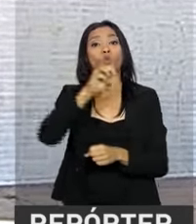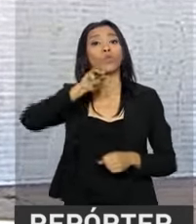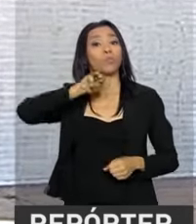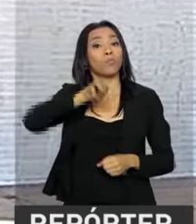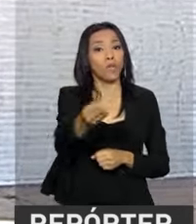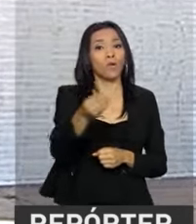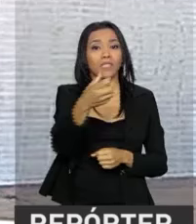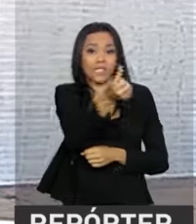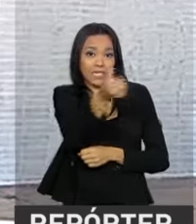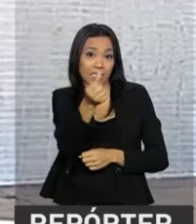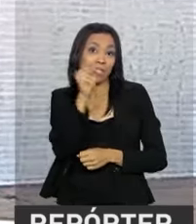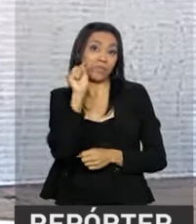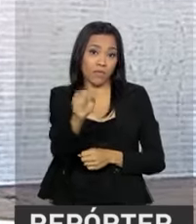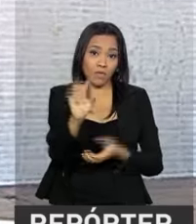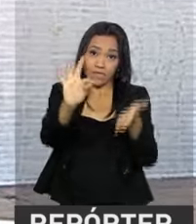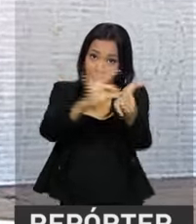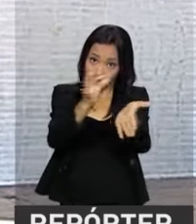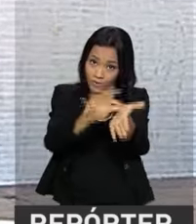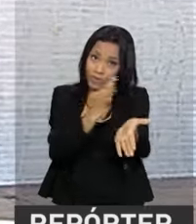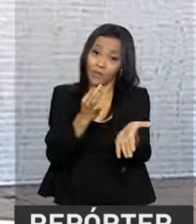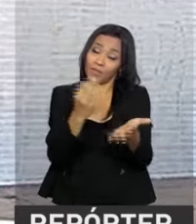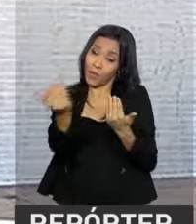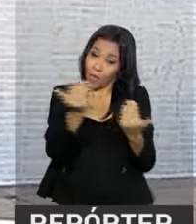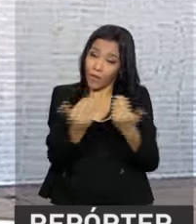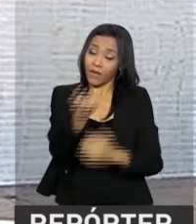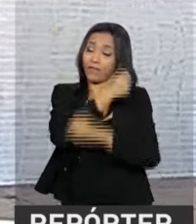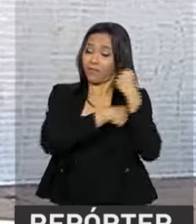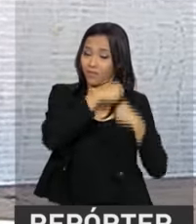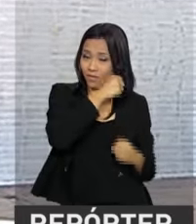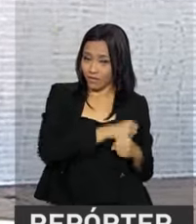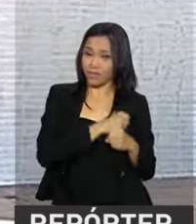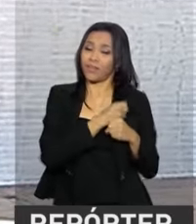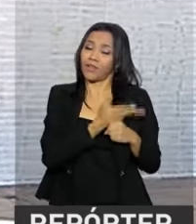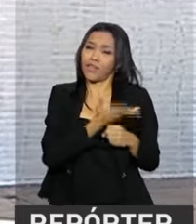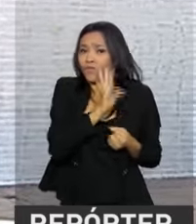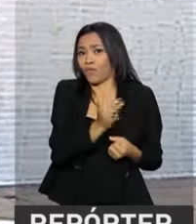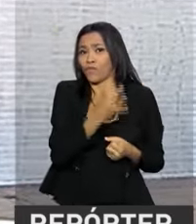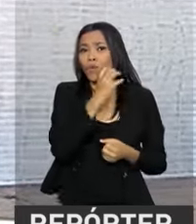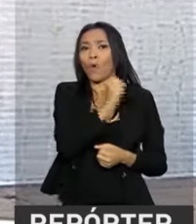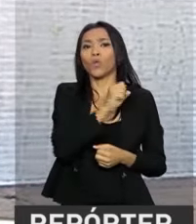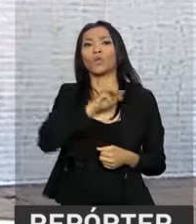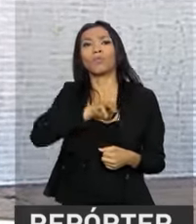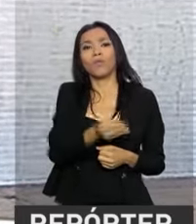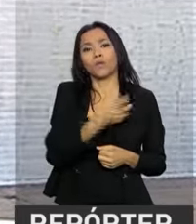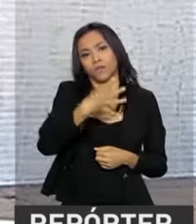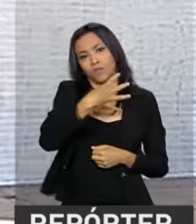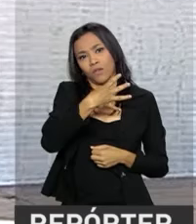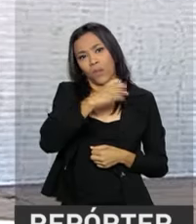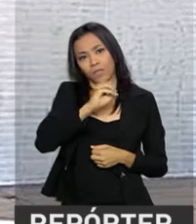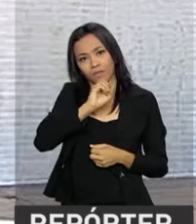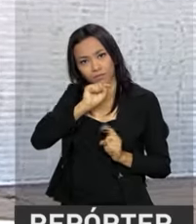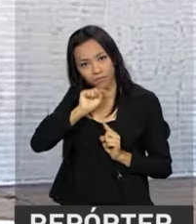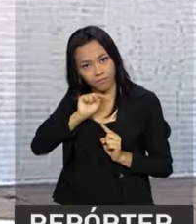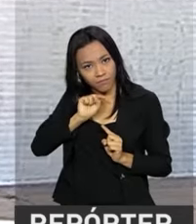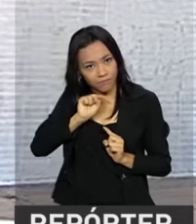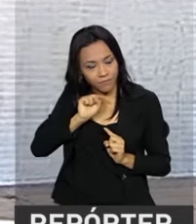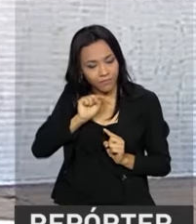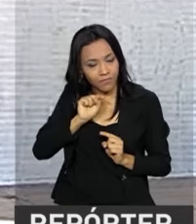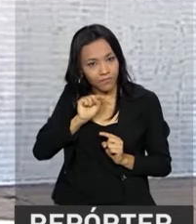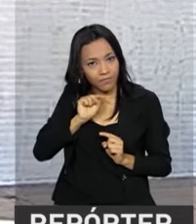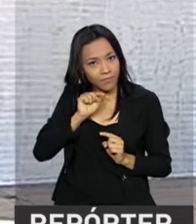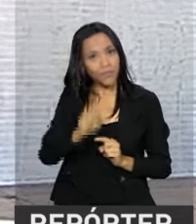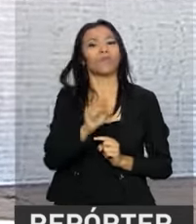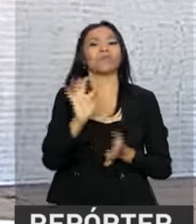8.hõ600.000 inscrições, mais do que na edição anterior, com cerca de 8.400.000